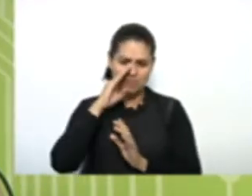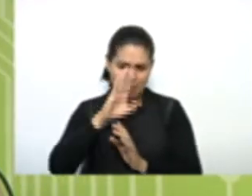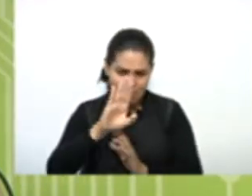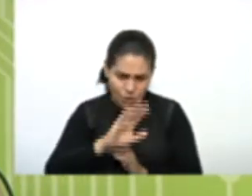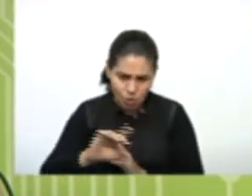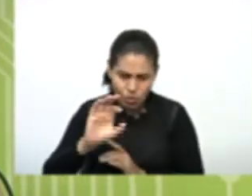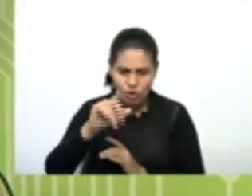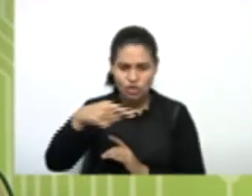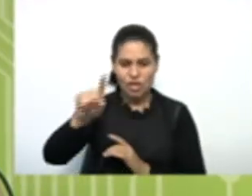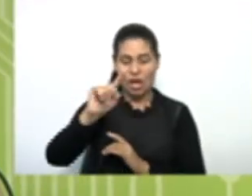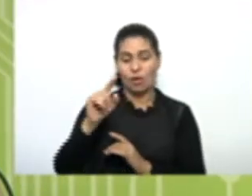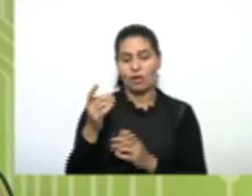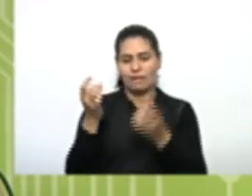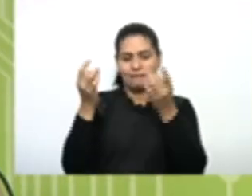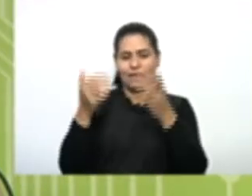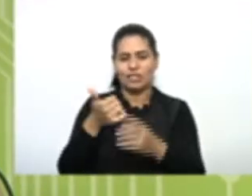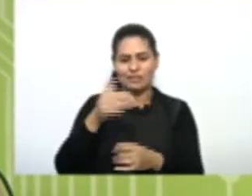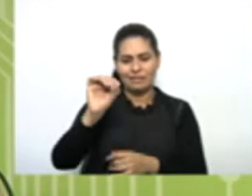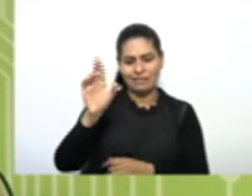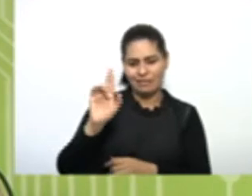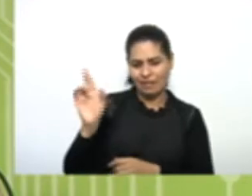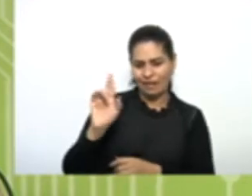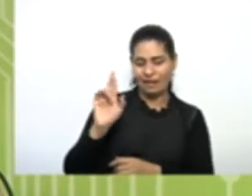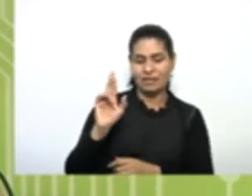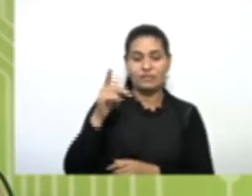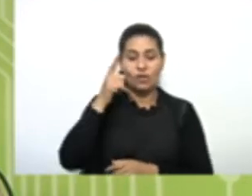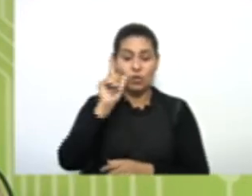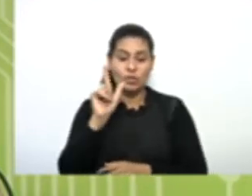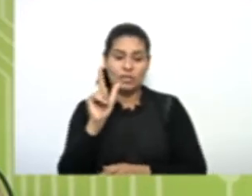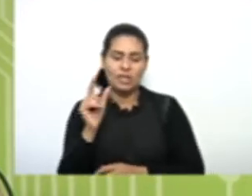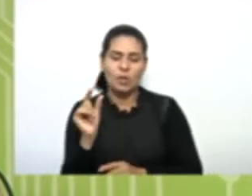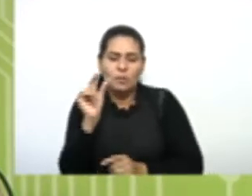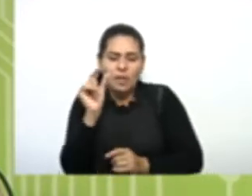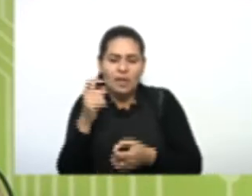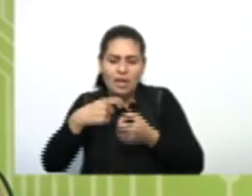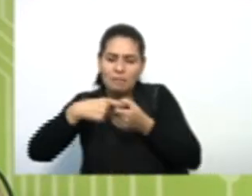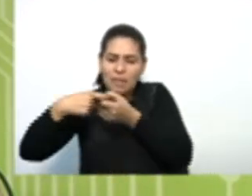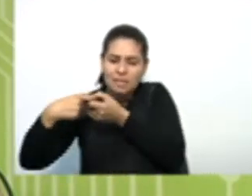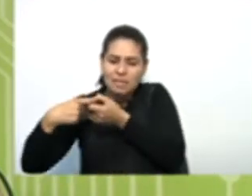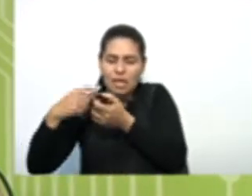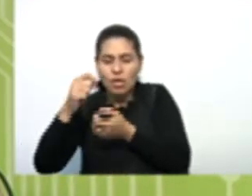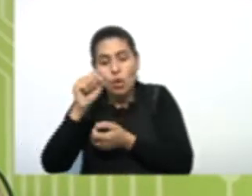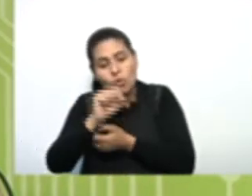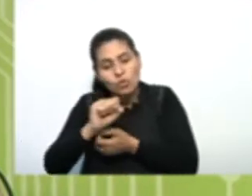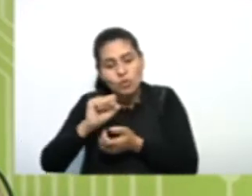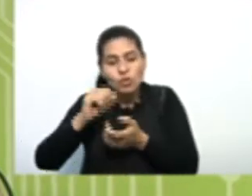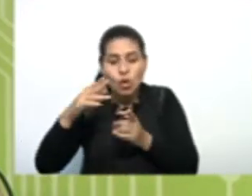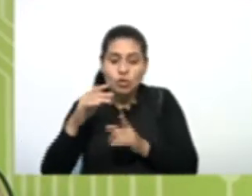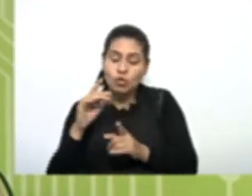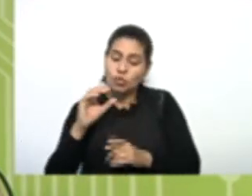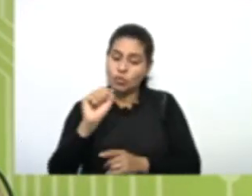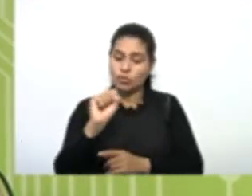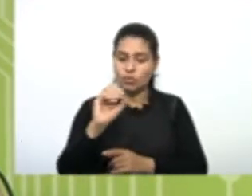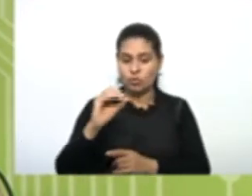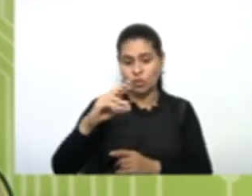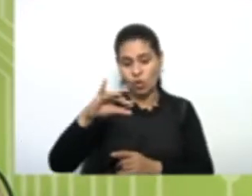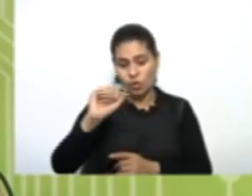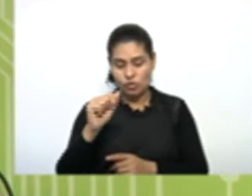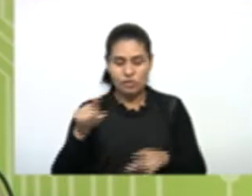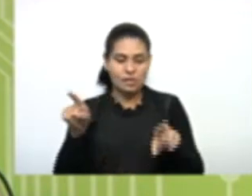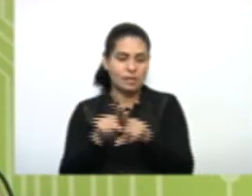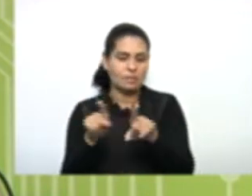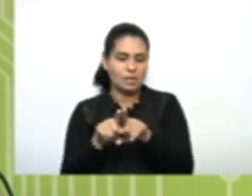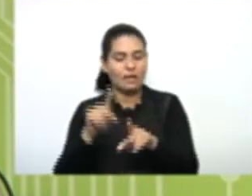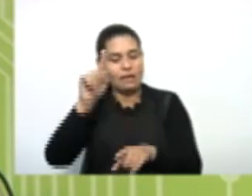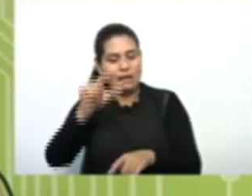que vale, por exemplo, 10 reais para alguém. Essa pessoa vai se tornar um pequeno sócio, que nós chamamos de acionista, e esse acionista